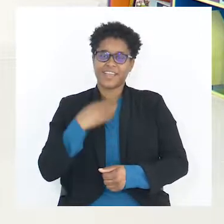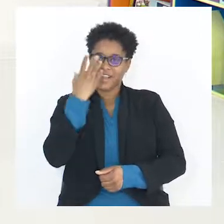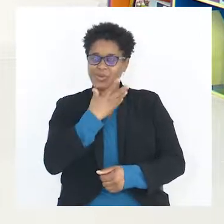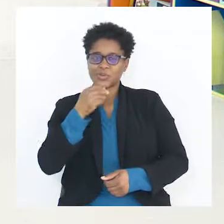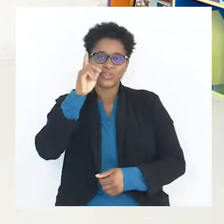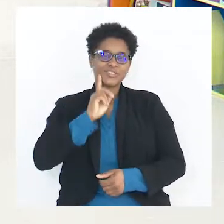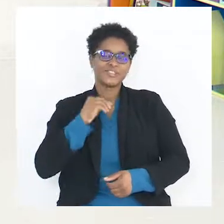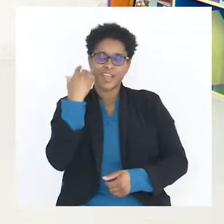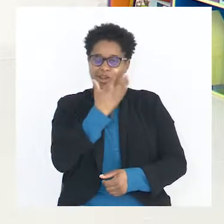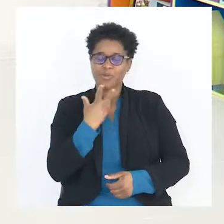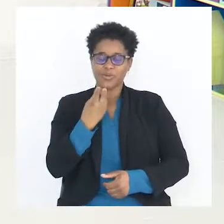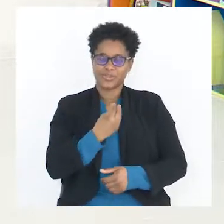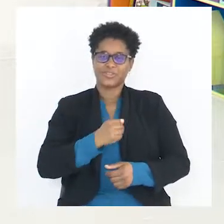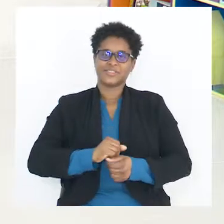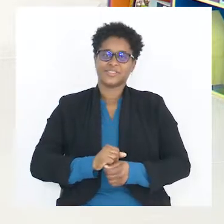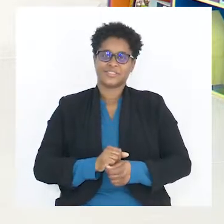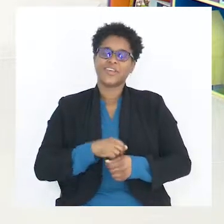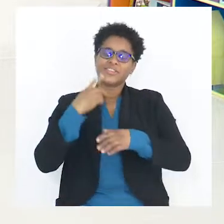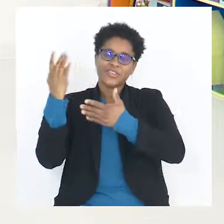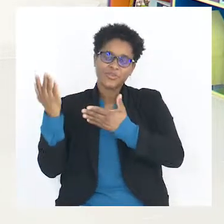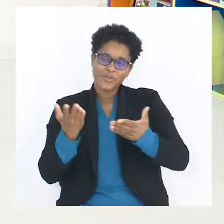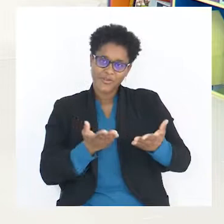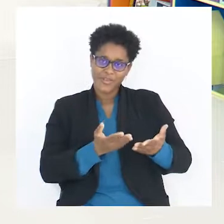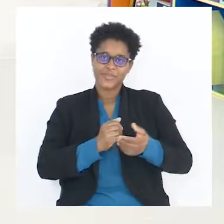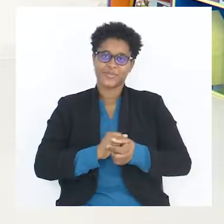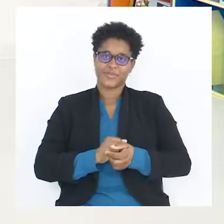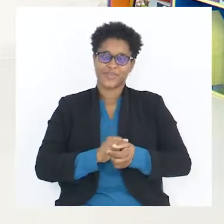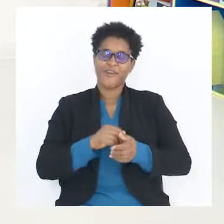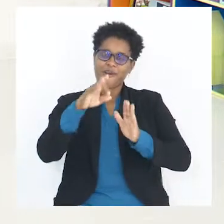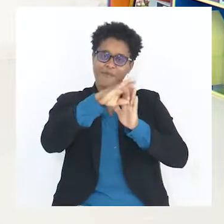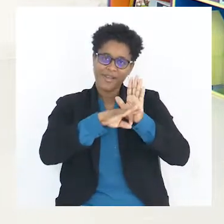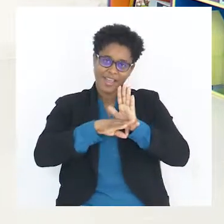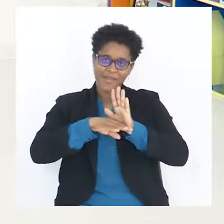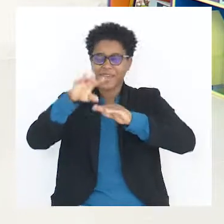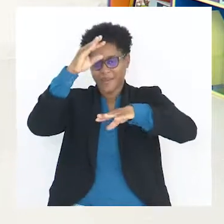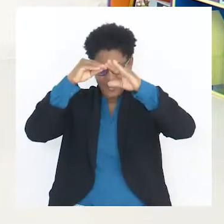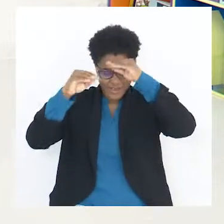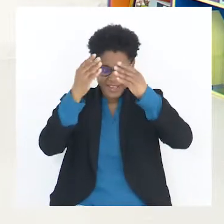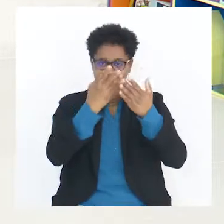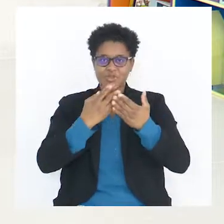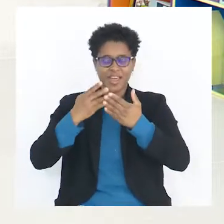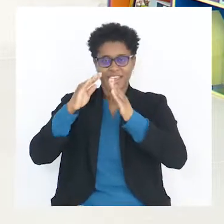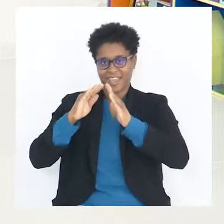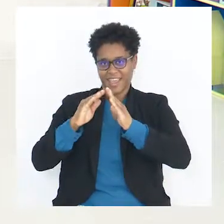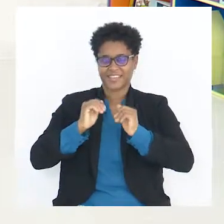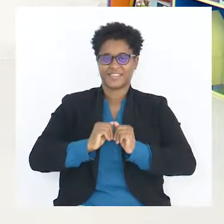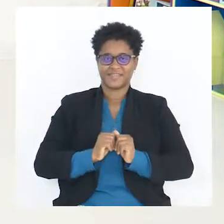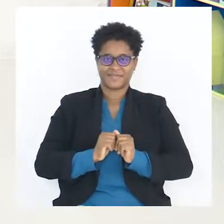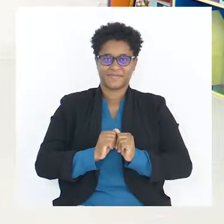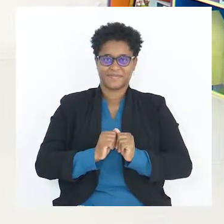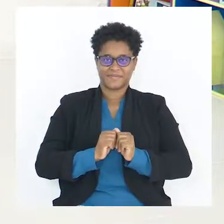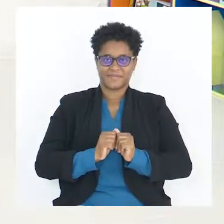Alunas e alunos, sejam bem-vindos ao programa Aprender a Estudar em Casa.